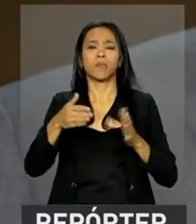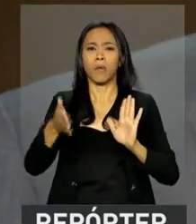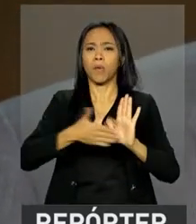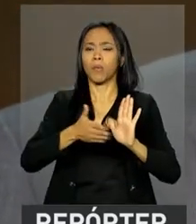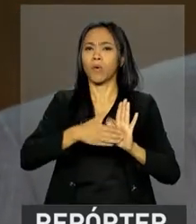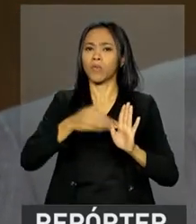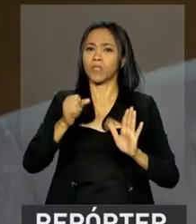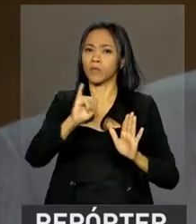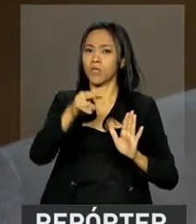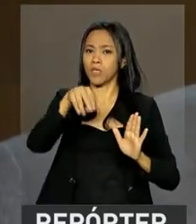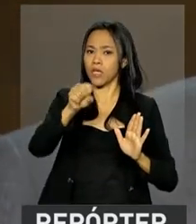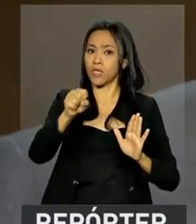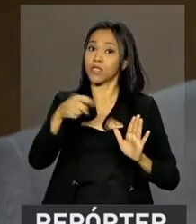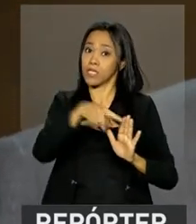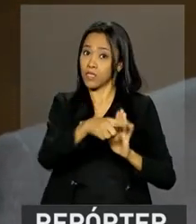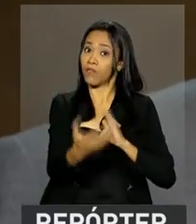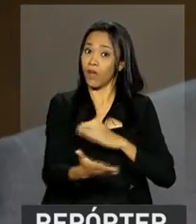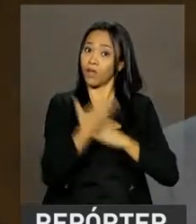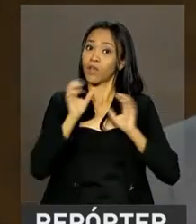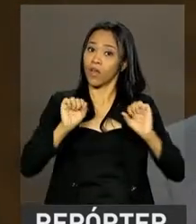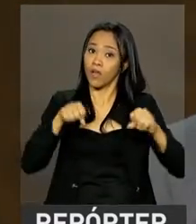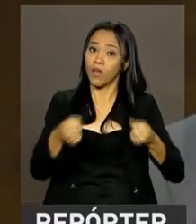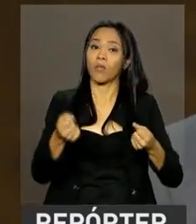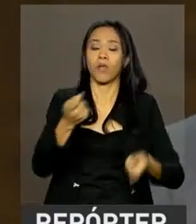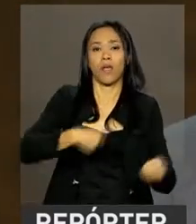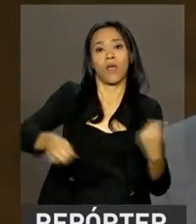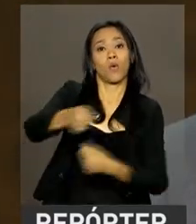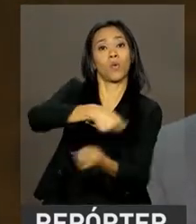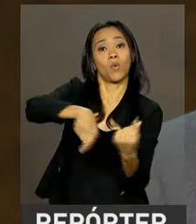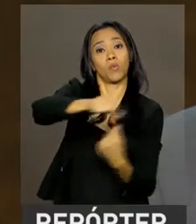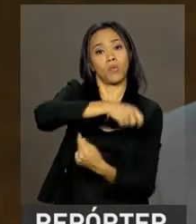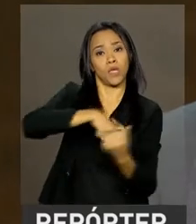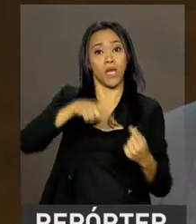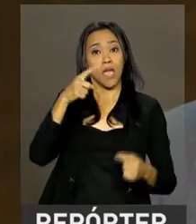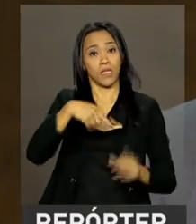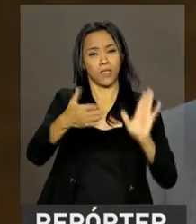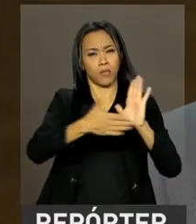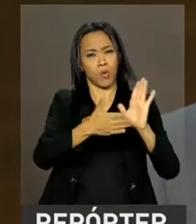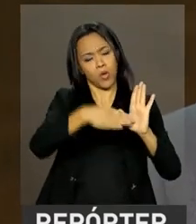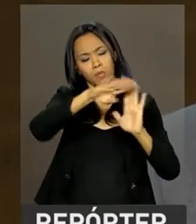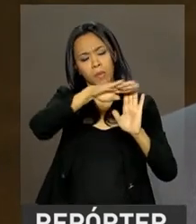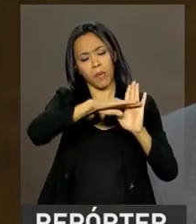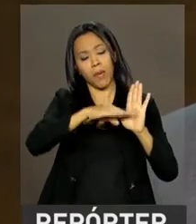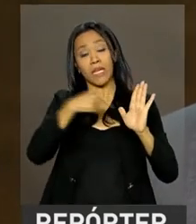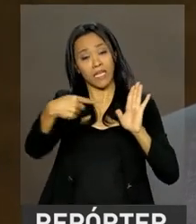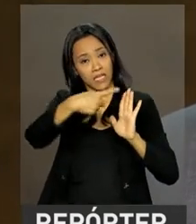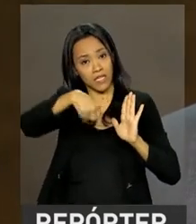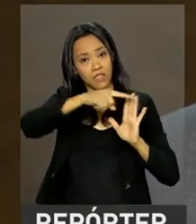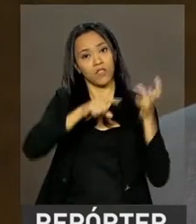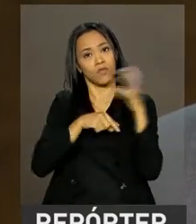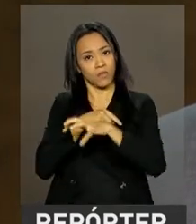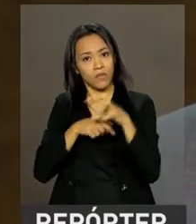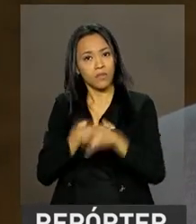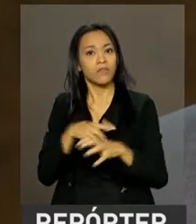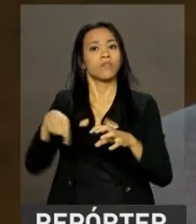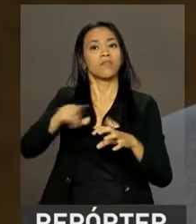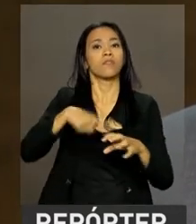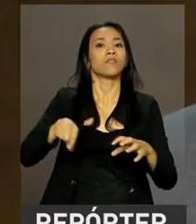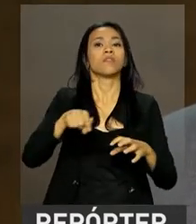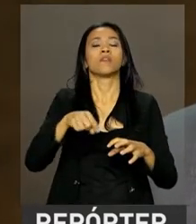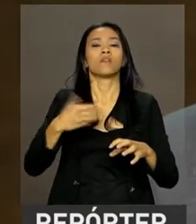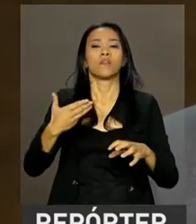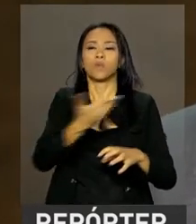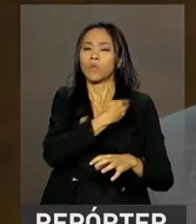papel decisivo para a recuperação da economia. No momento em que essas reformas, que elas mexem diretamente, né, com a capacidade dos